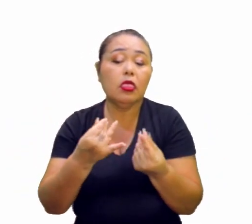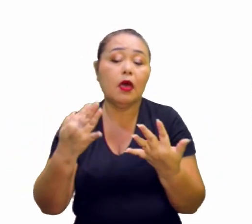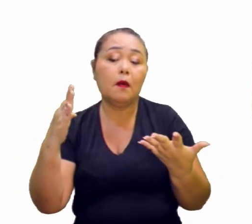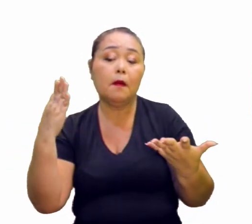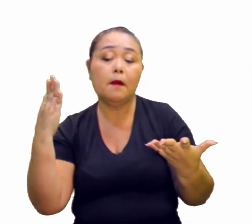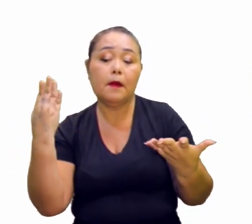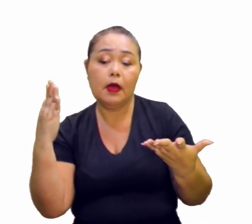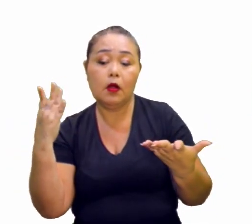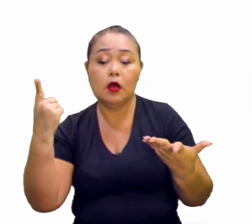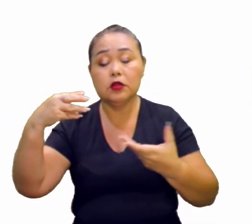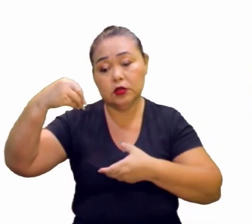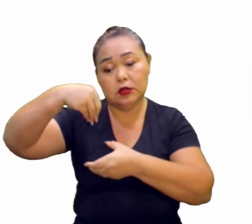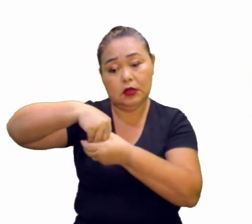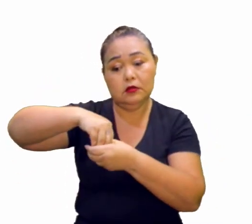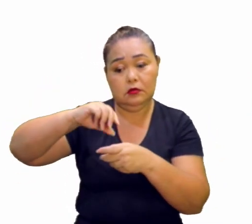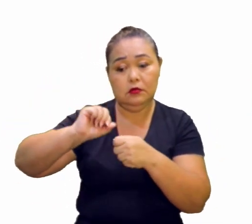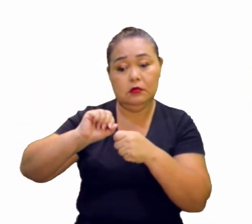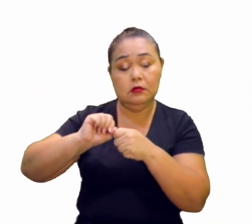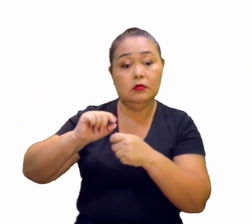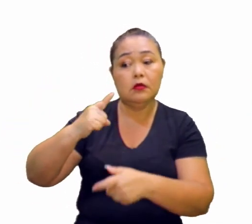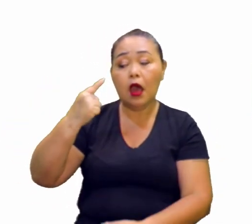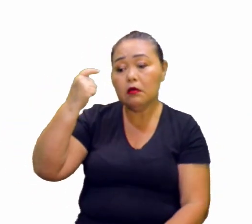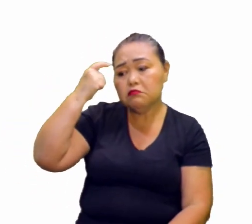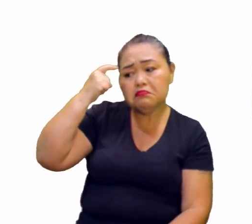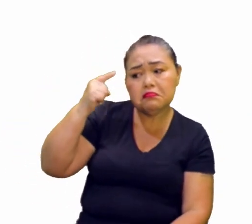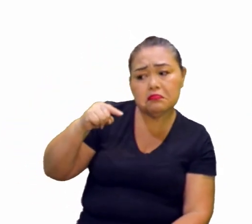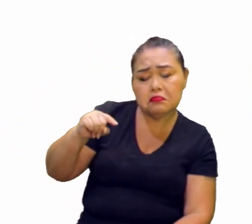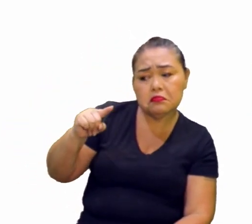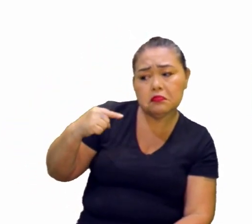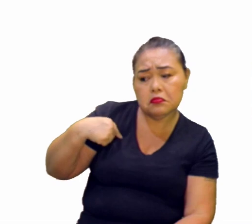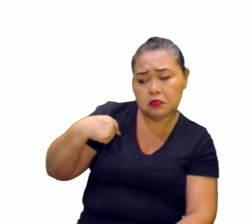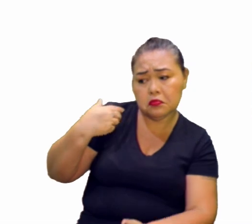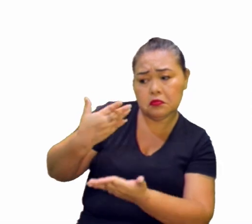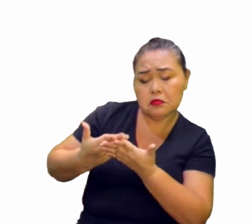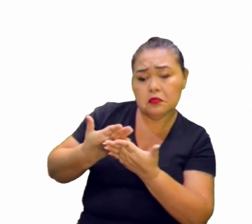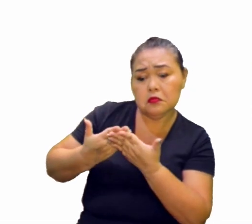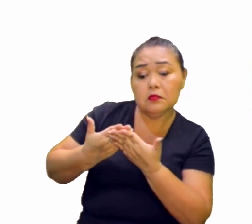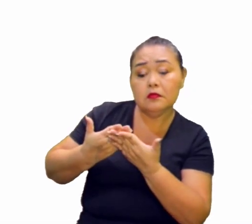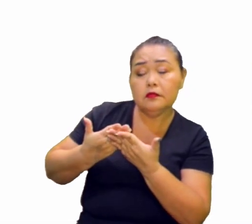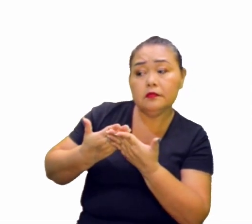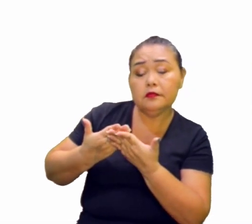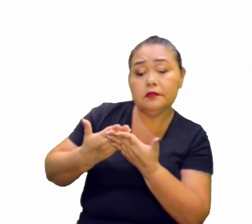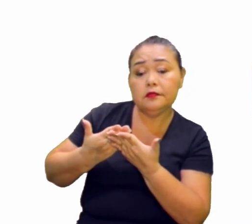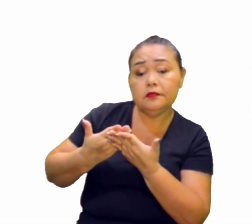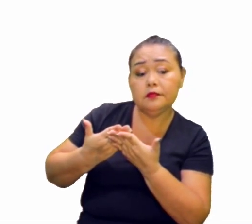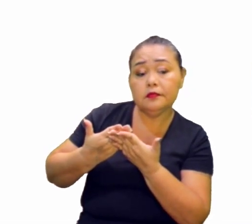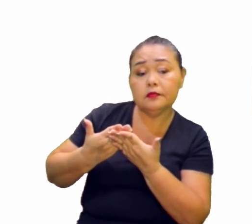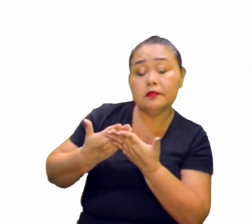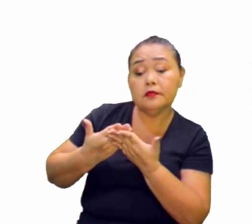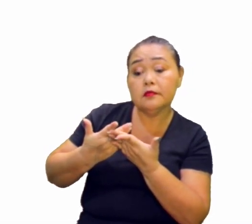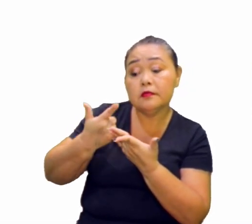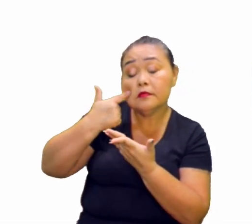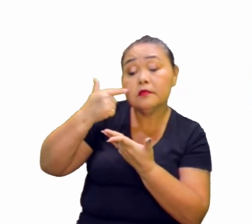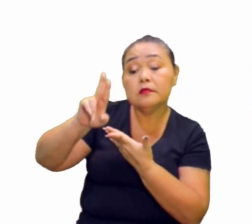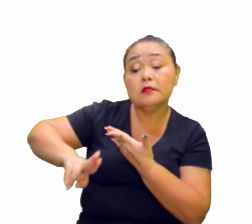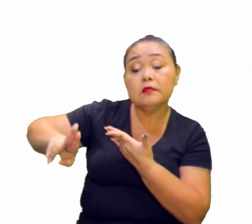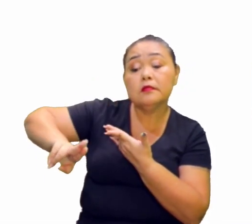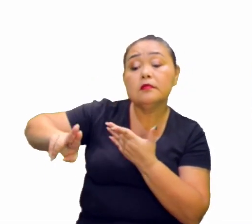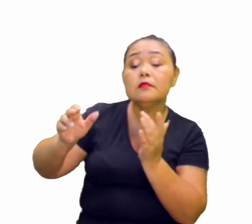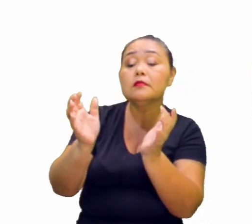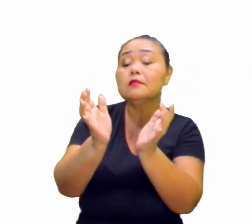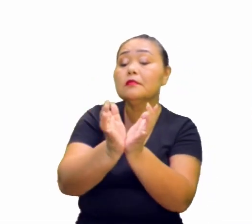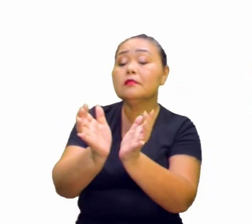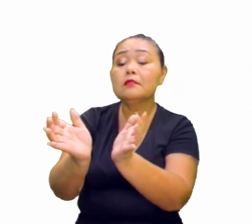biológica presente nele. Eu tenho que pensar, durante essa aula a gente falou, sobre a utilização de espécies